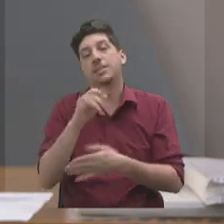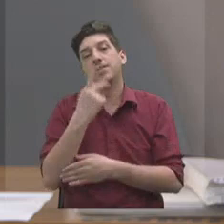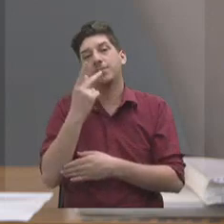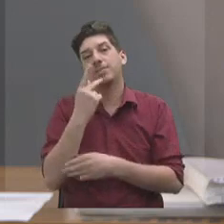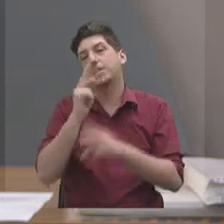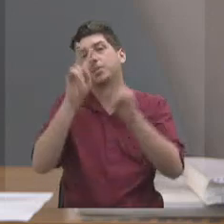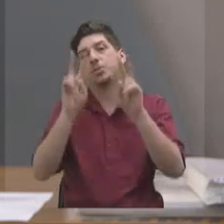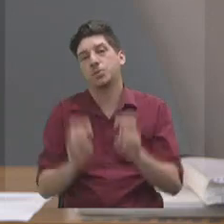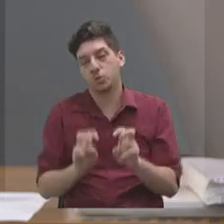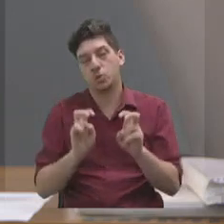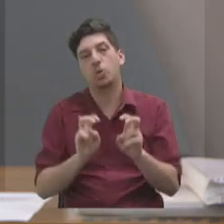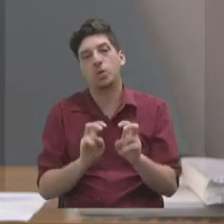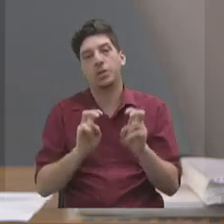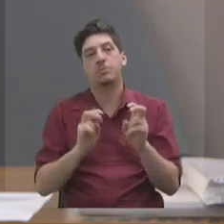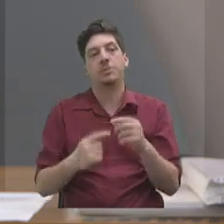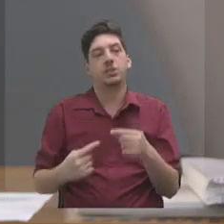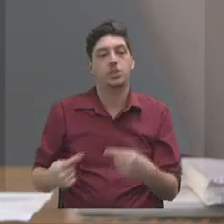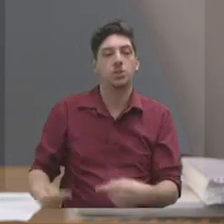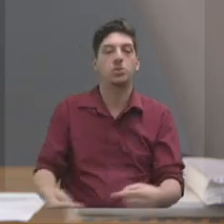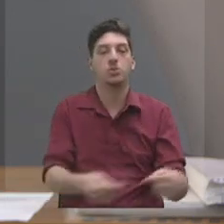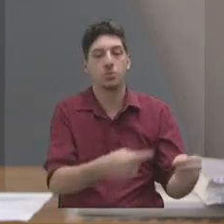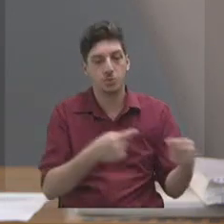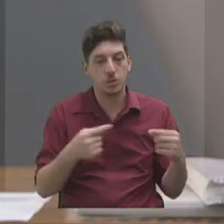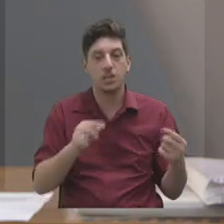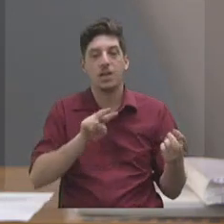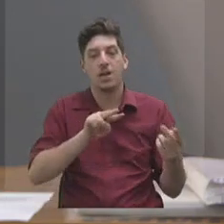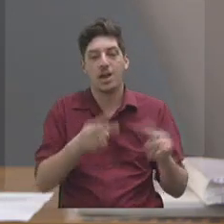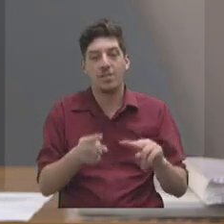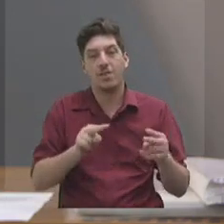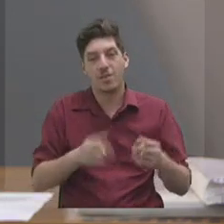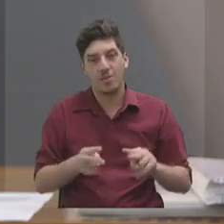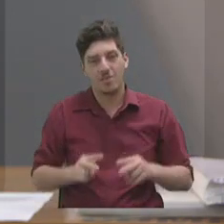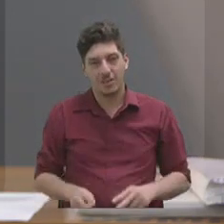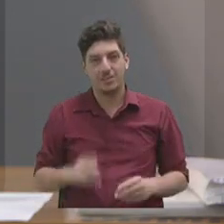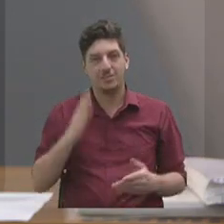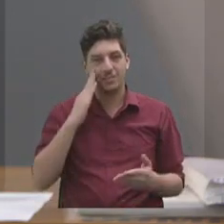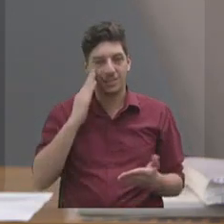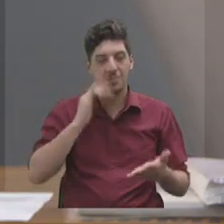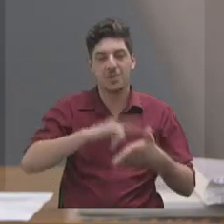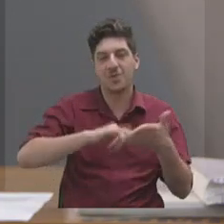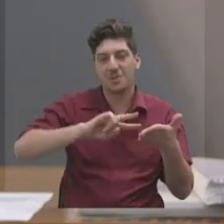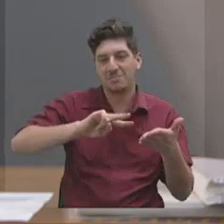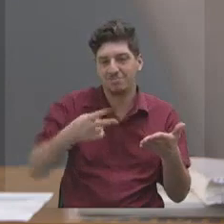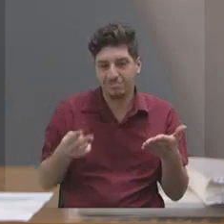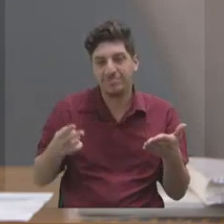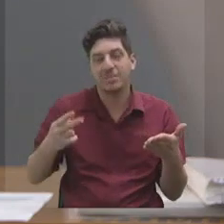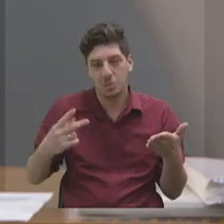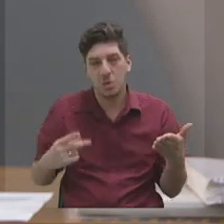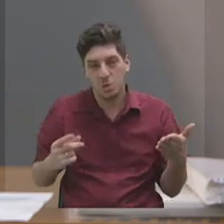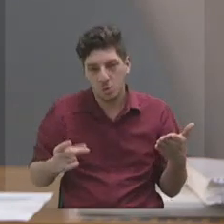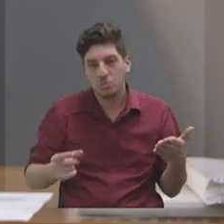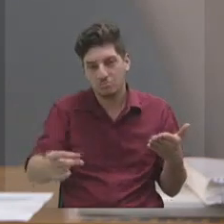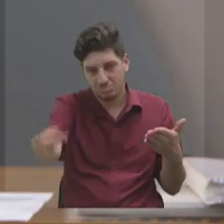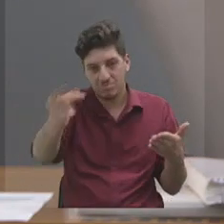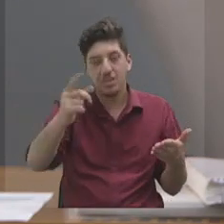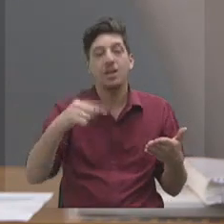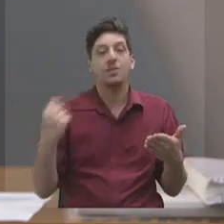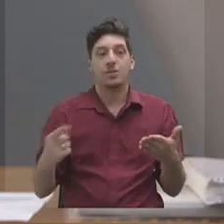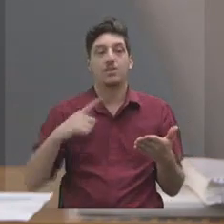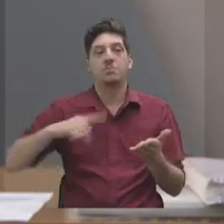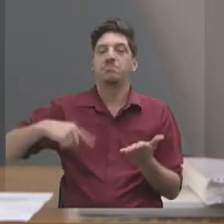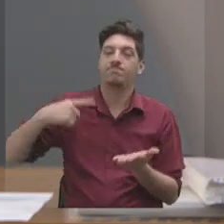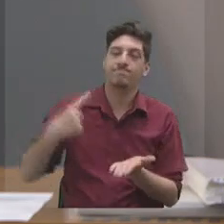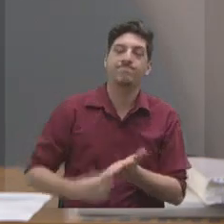também né em rede discutir os termos das renovações de afirmadas né tanto da vitória minha conta do MRS acho também de um lado temos aqui um compromisso